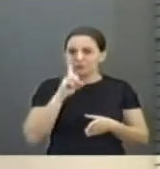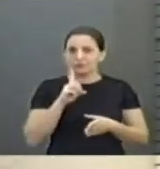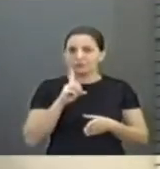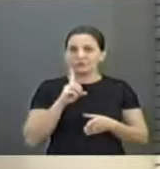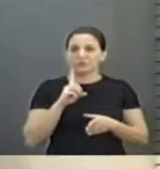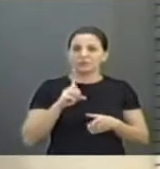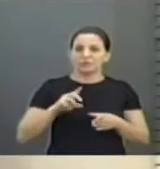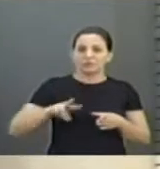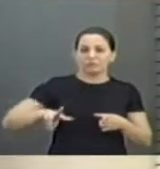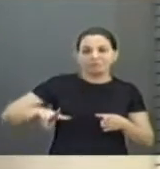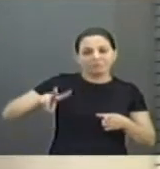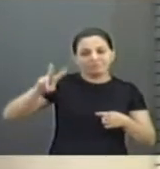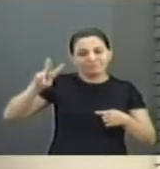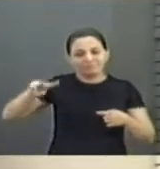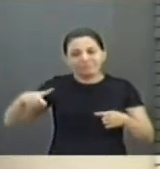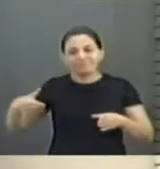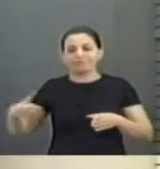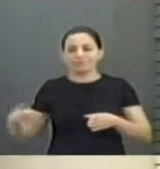de discordar.